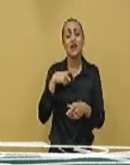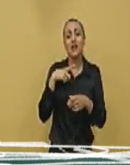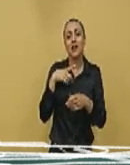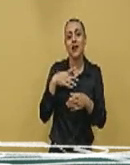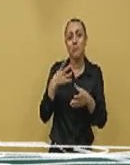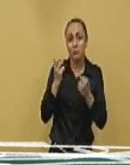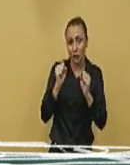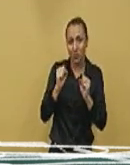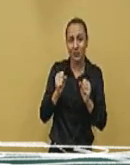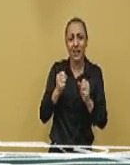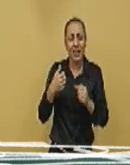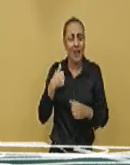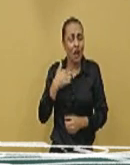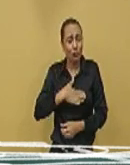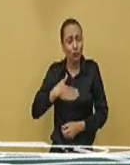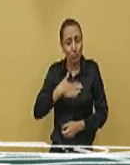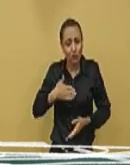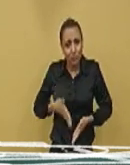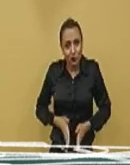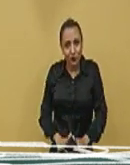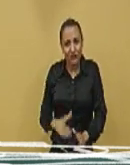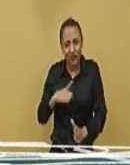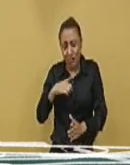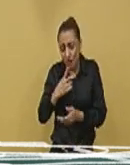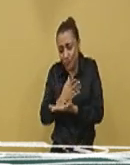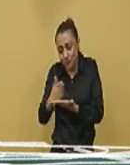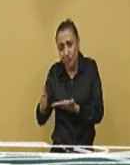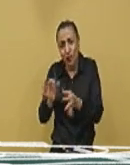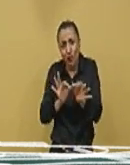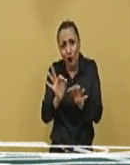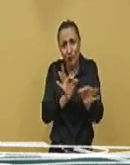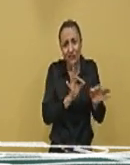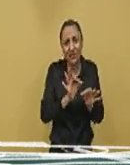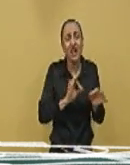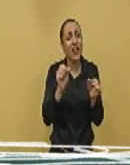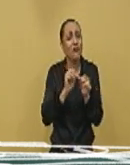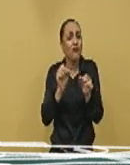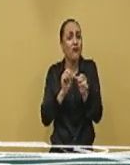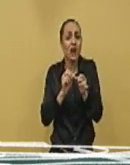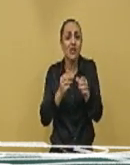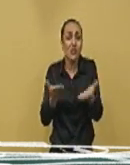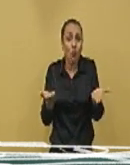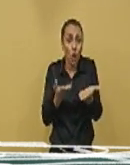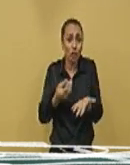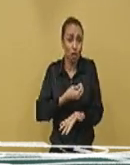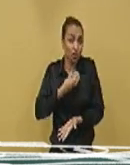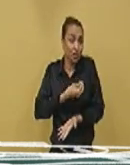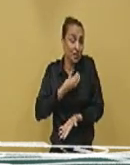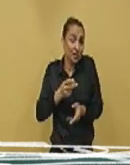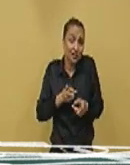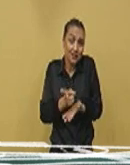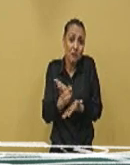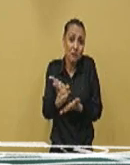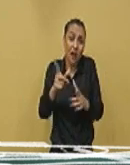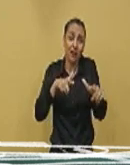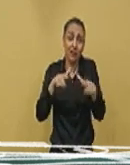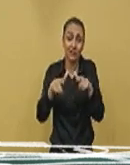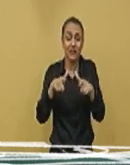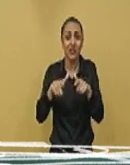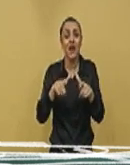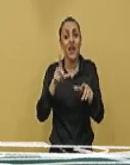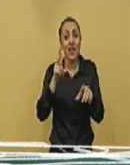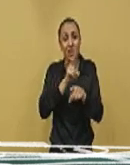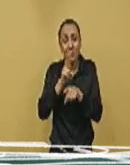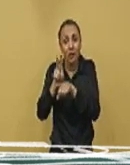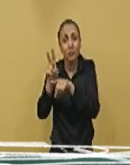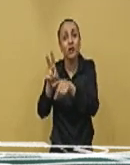ela gostou tanto do tema que ela começou a fazer. Então, ela faz isso da vida hoje, né? Além de me acompanhar bastante